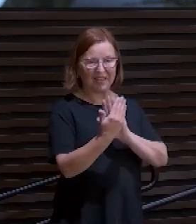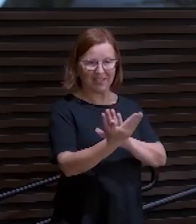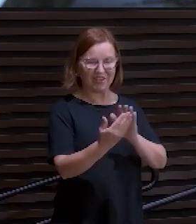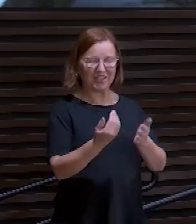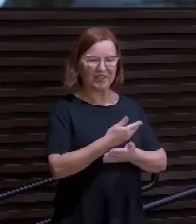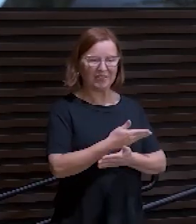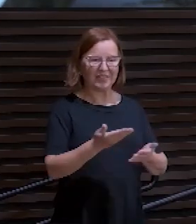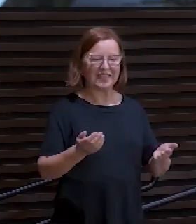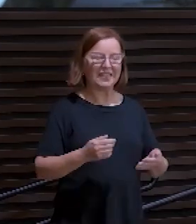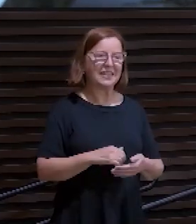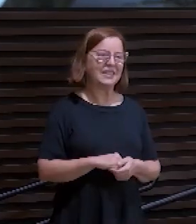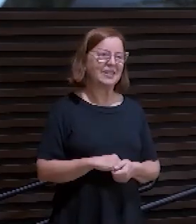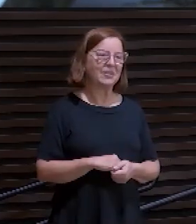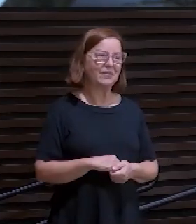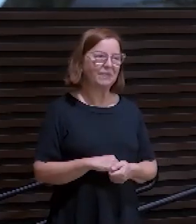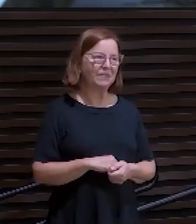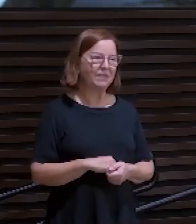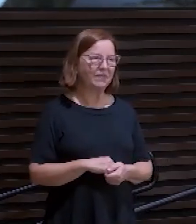no capítulo 50,